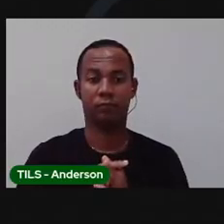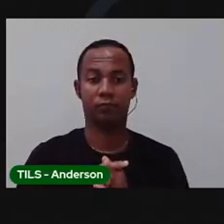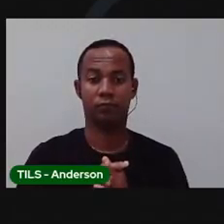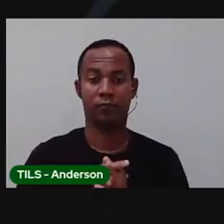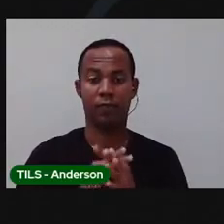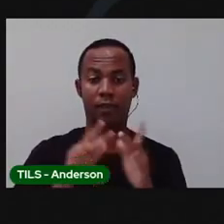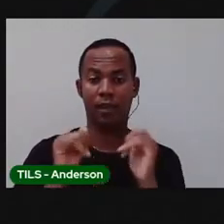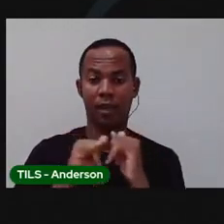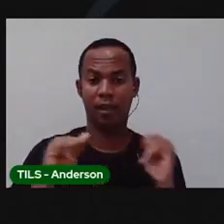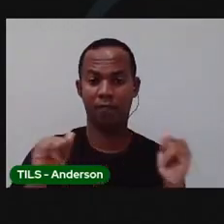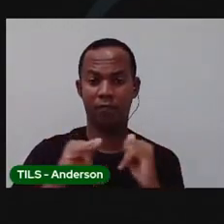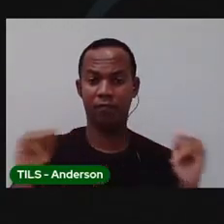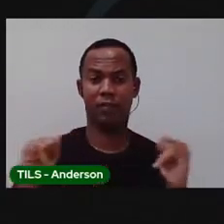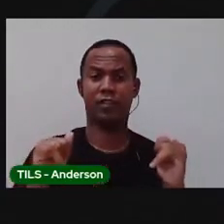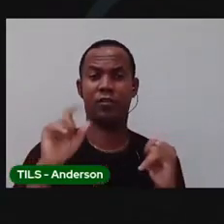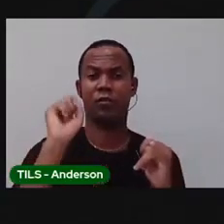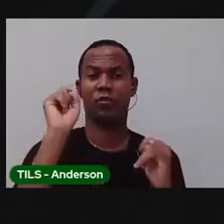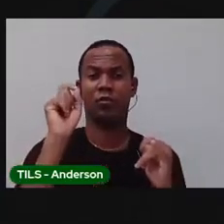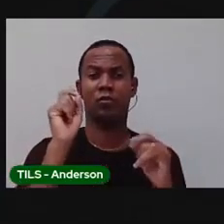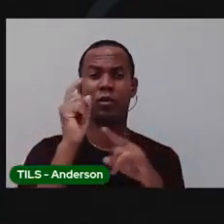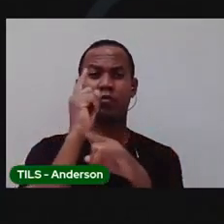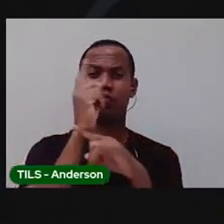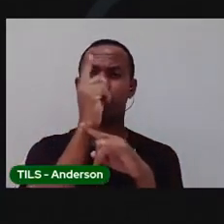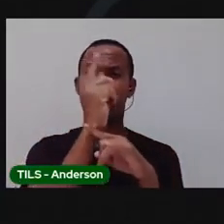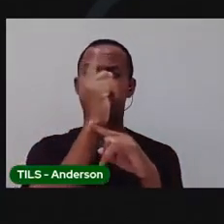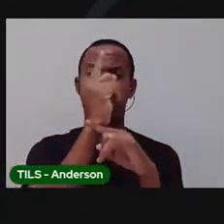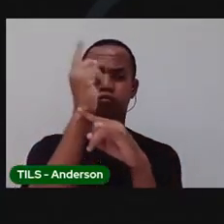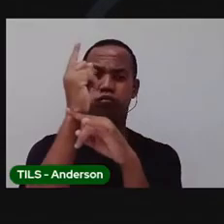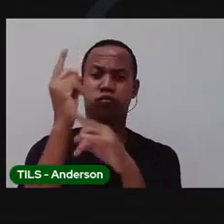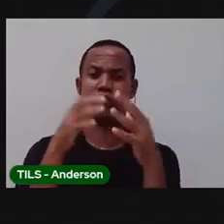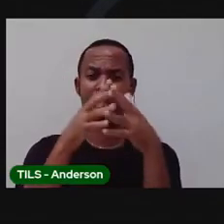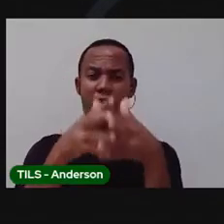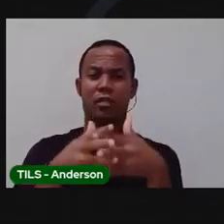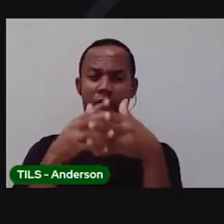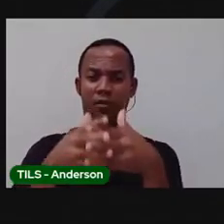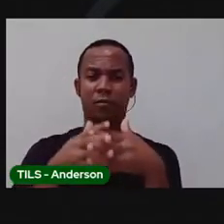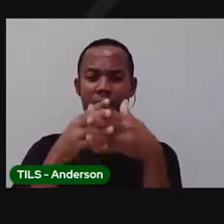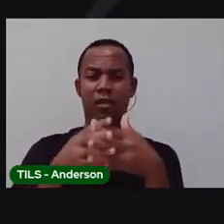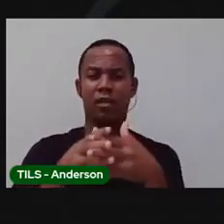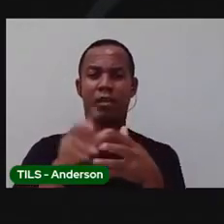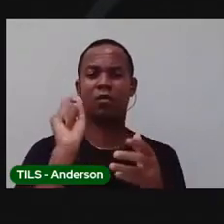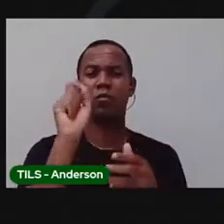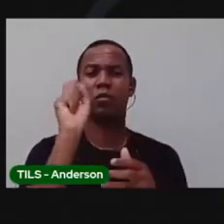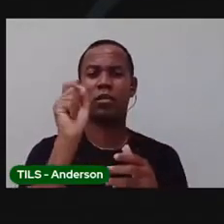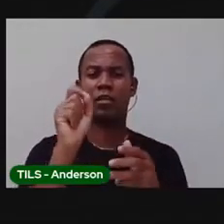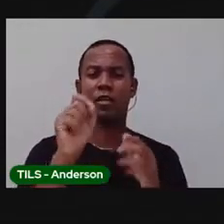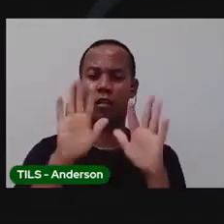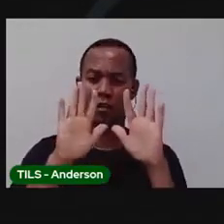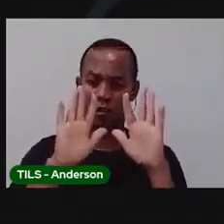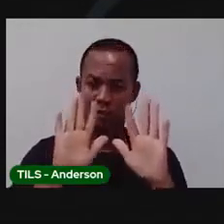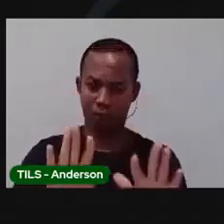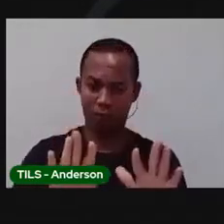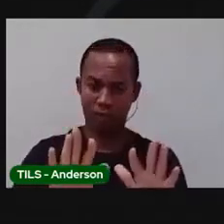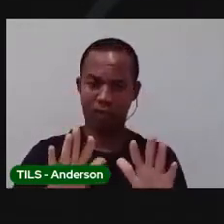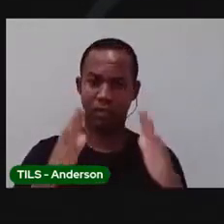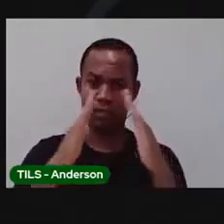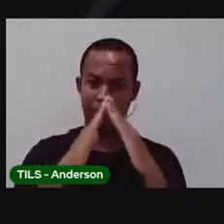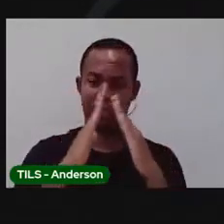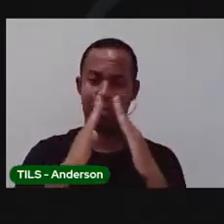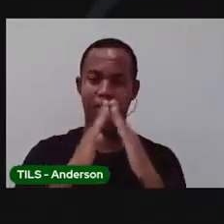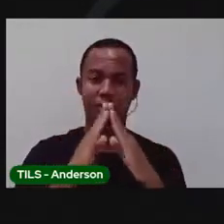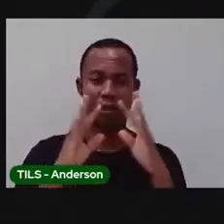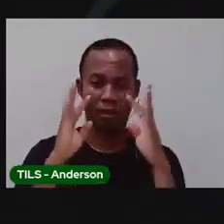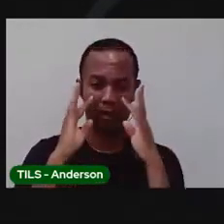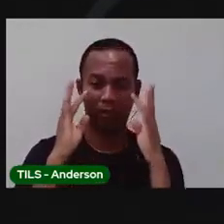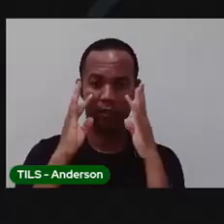que vem dos caminhões de coleta é claro. Permaneça em casa e lave bem as mãos. A intenção é reforçar os cuidados